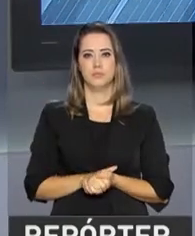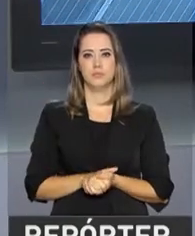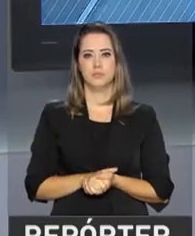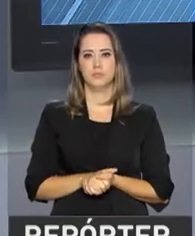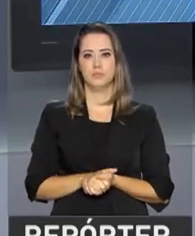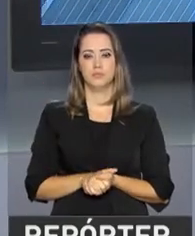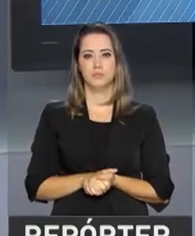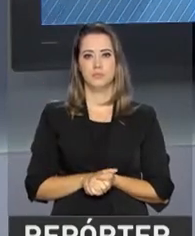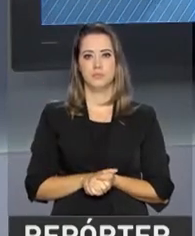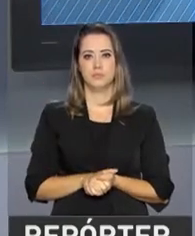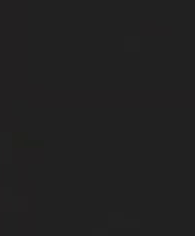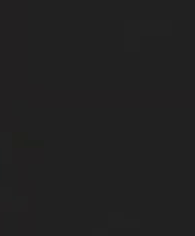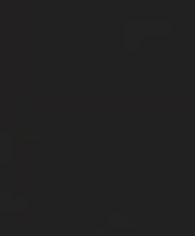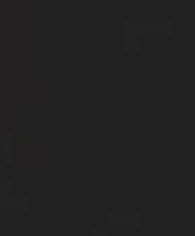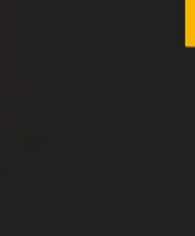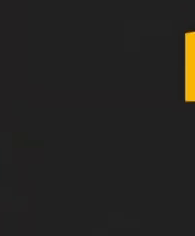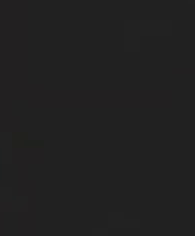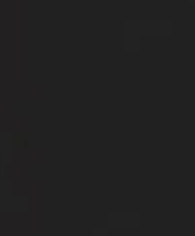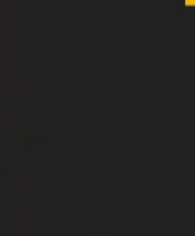federal